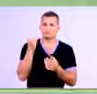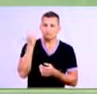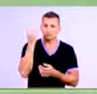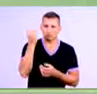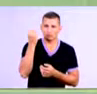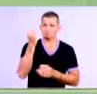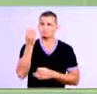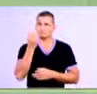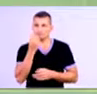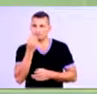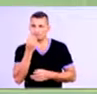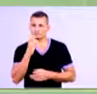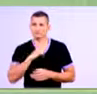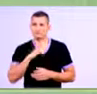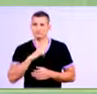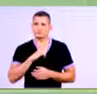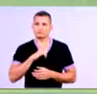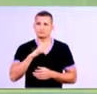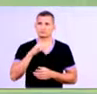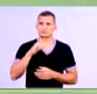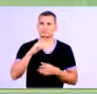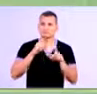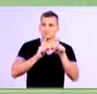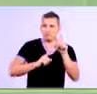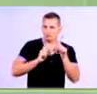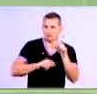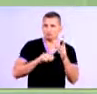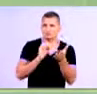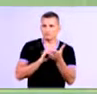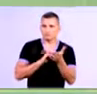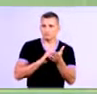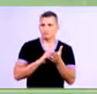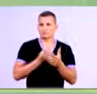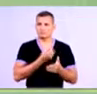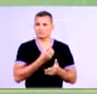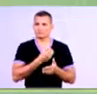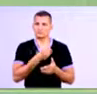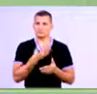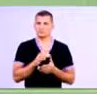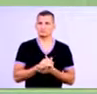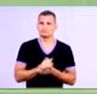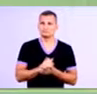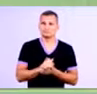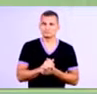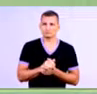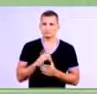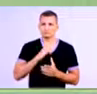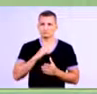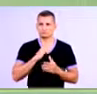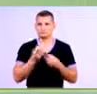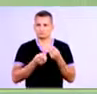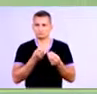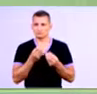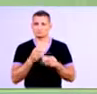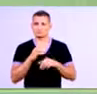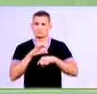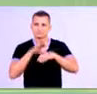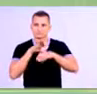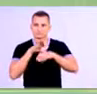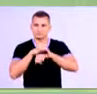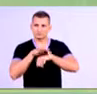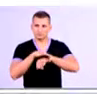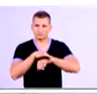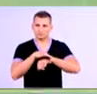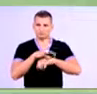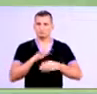os caracteres necessários, se está faltando uma letra, um número, para poder preencher os requisitos de complexidade da senha.